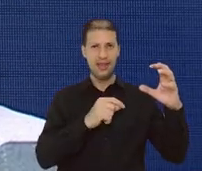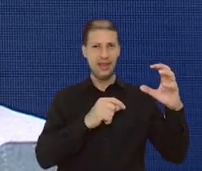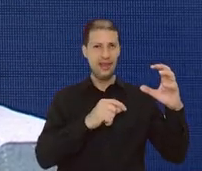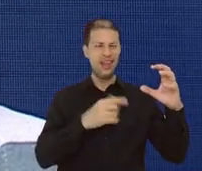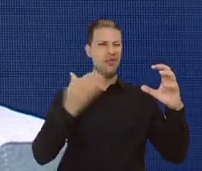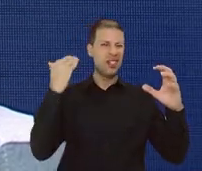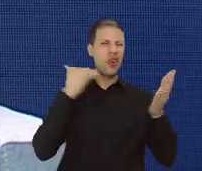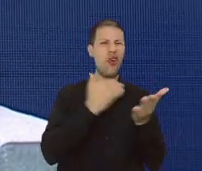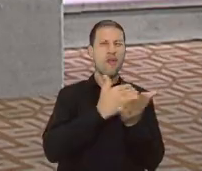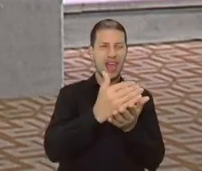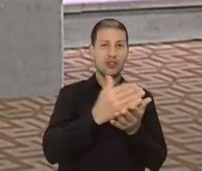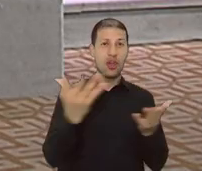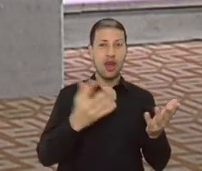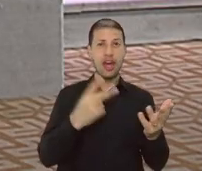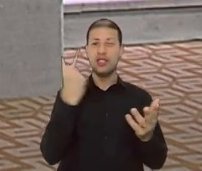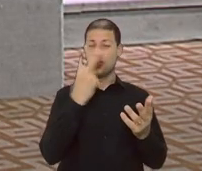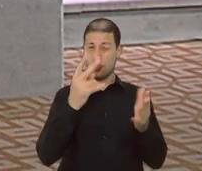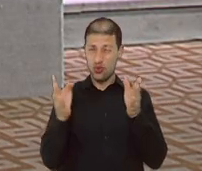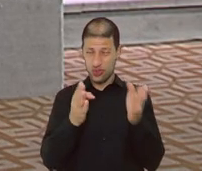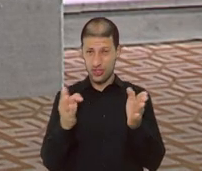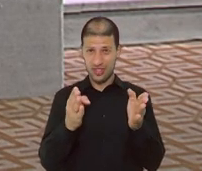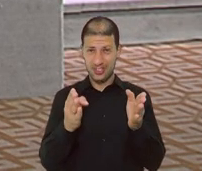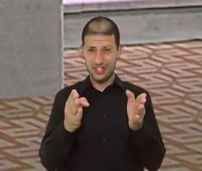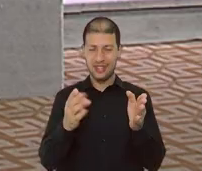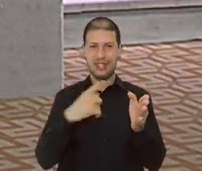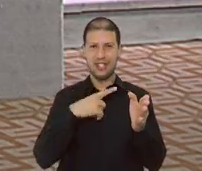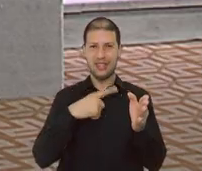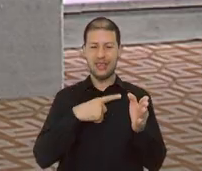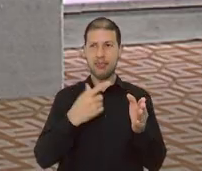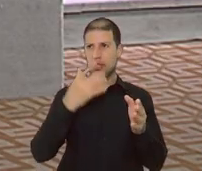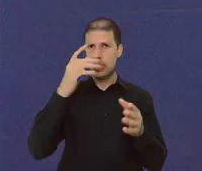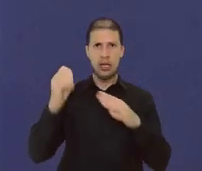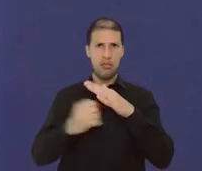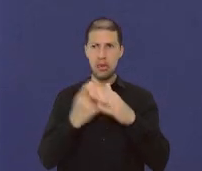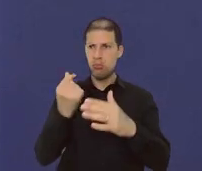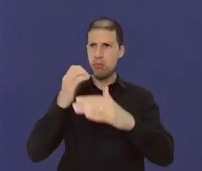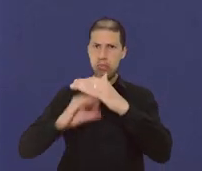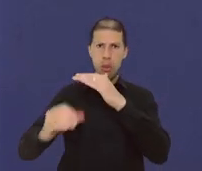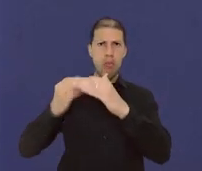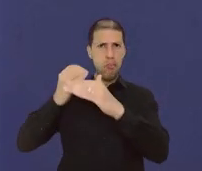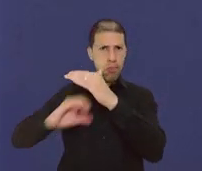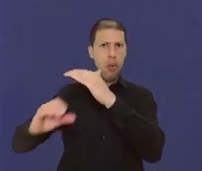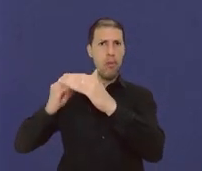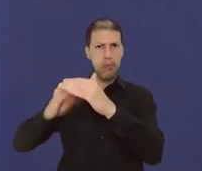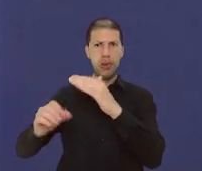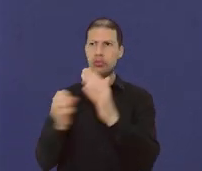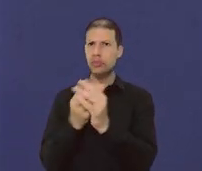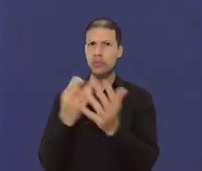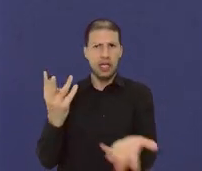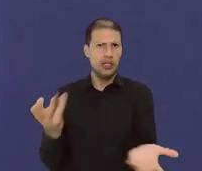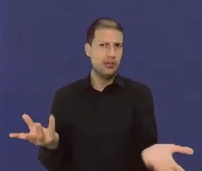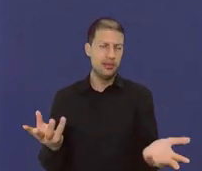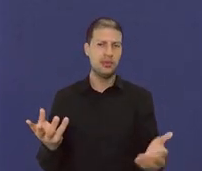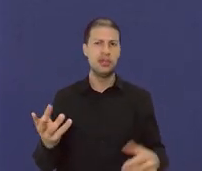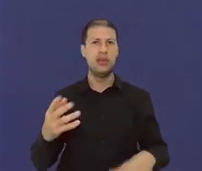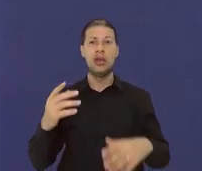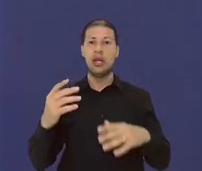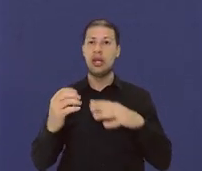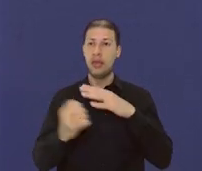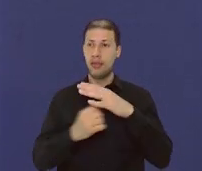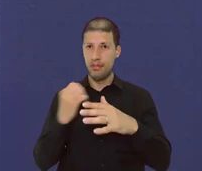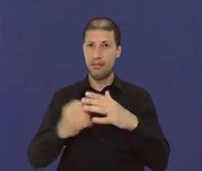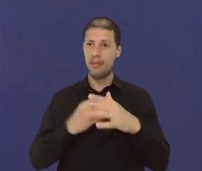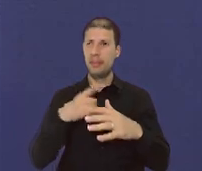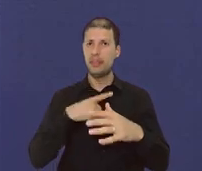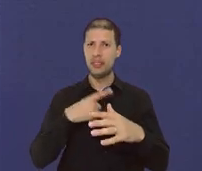deu tempo para um racional de que as companhias que buscam capital precisam de Capital né ou tem um plano